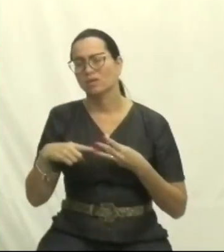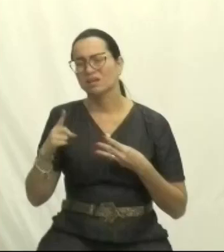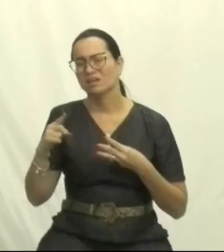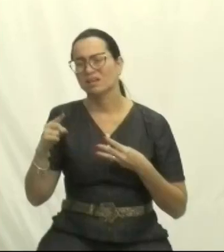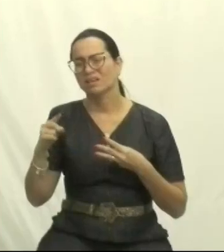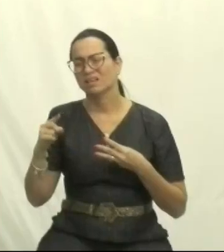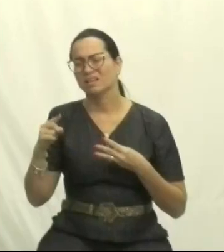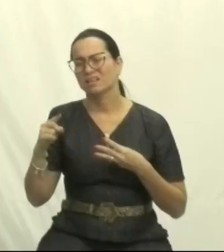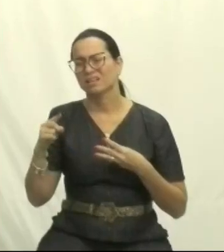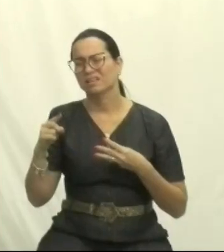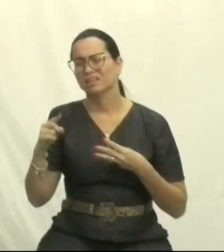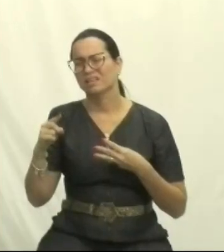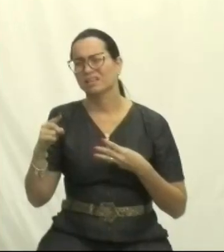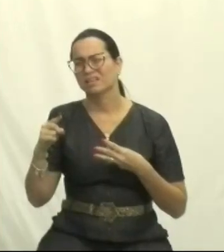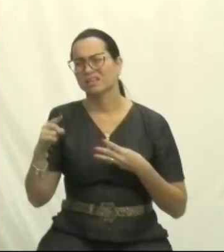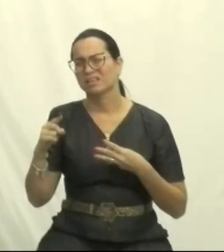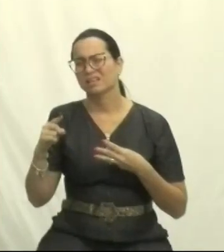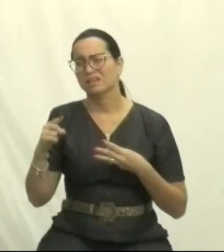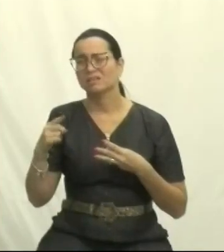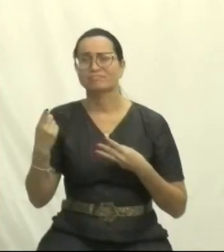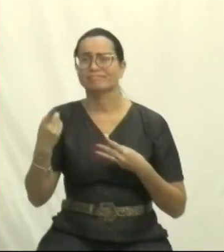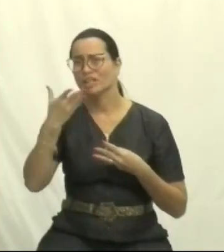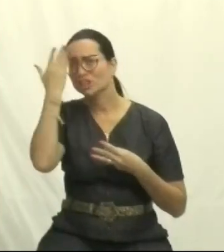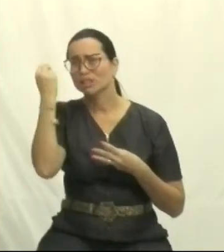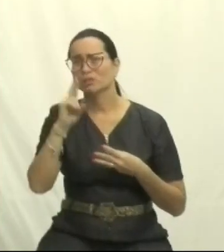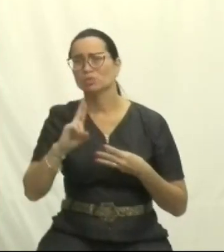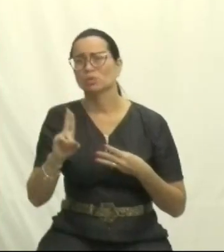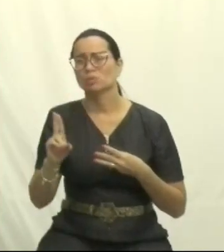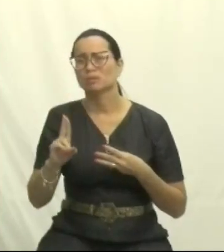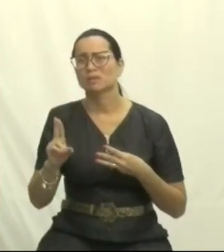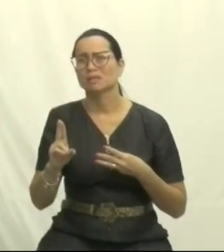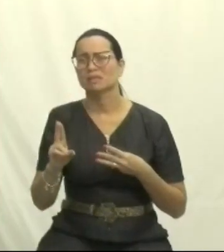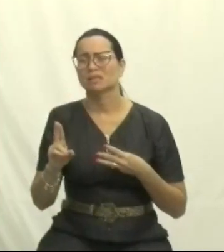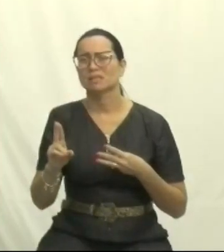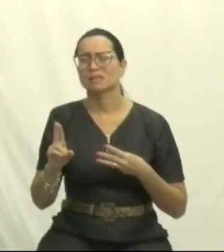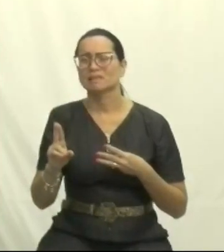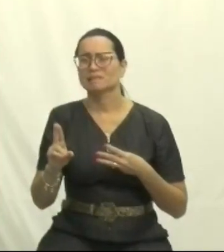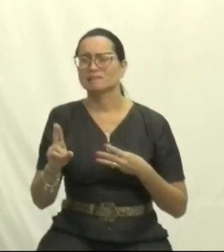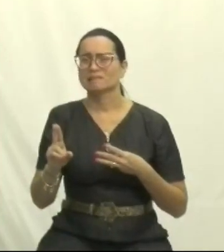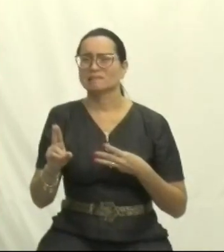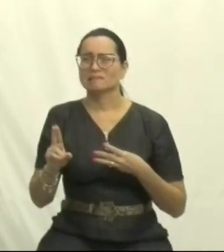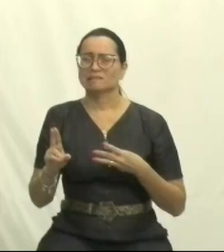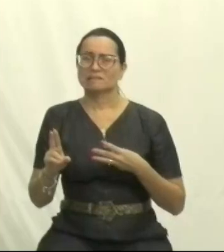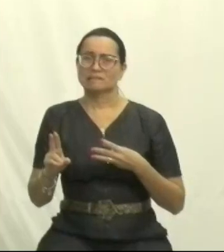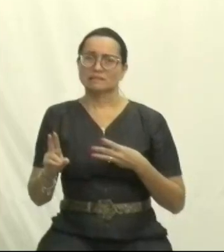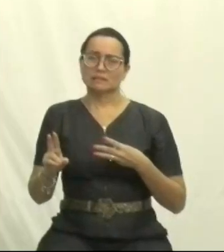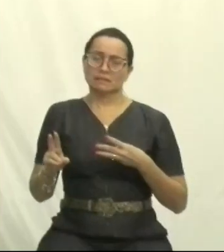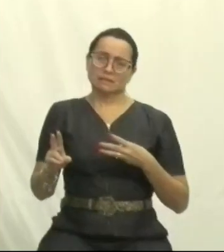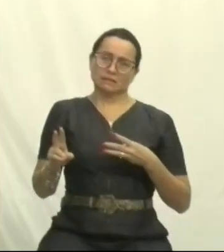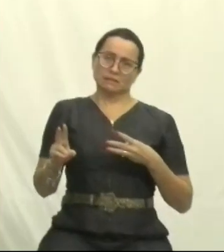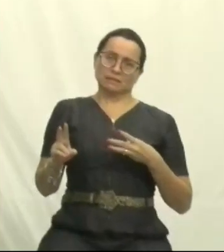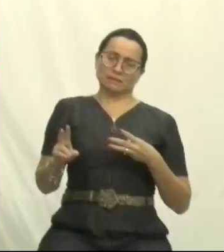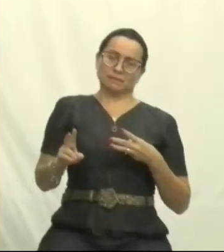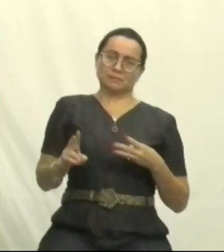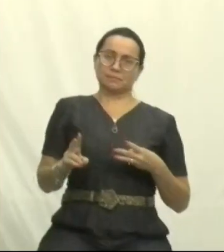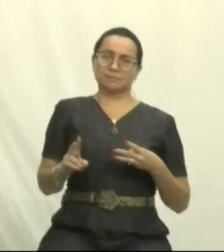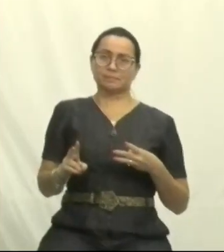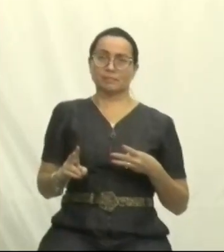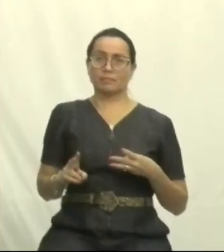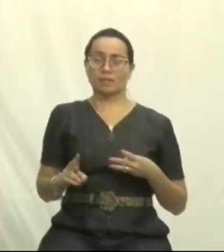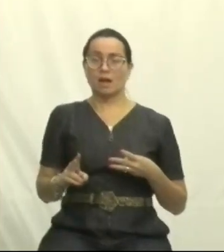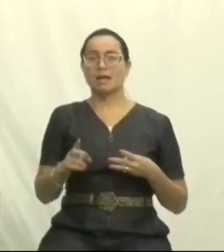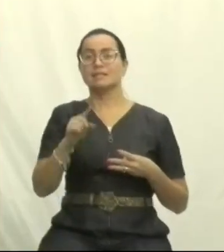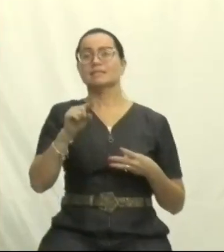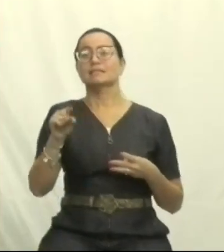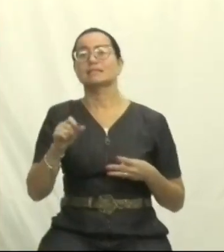Miri, teve mais um vereador que me fugiu o nome agora, se eu me lembrar, mas ele não pôde estar conosco, justificou, mas foi o vereador